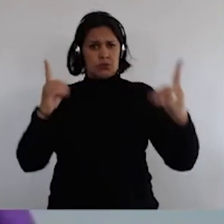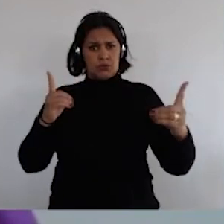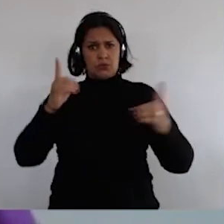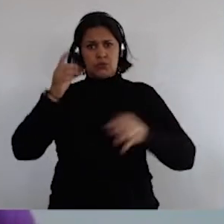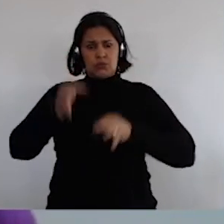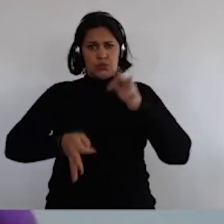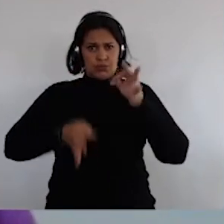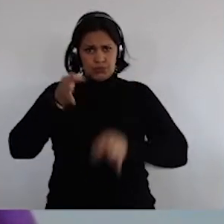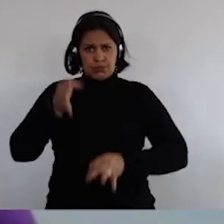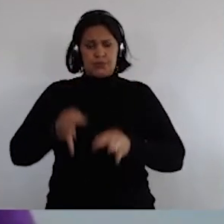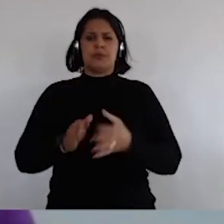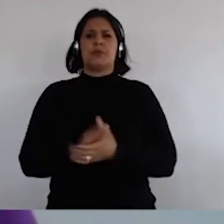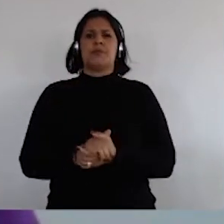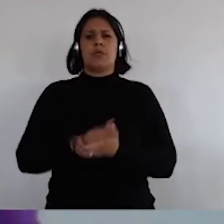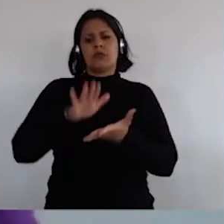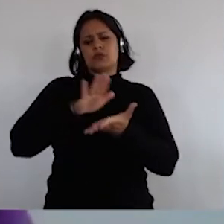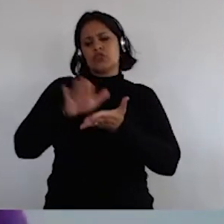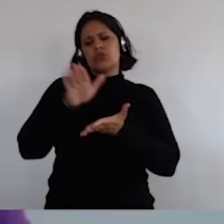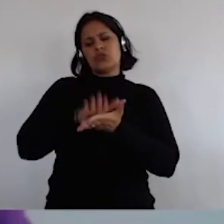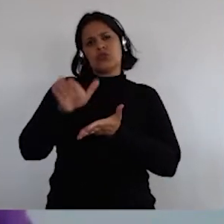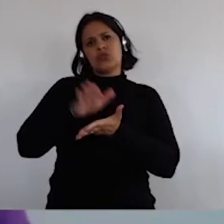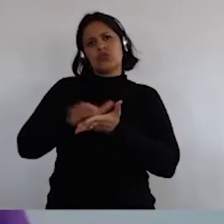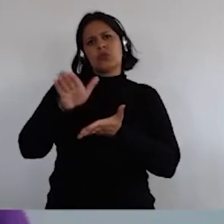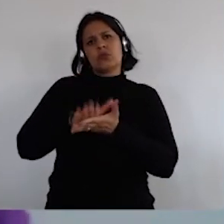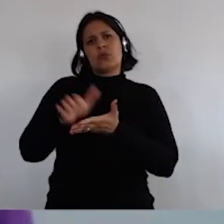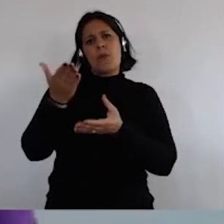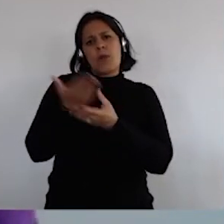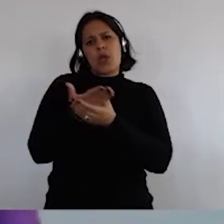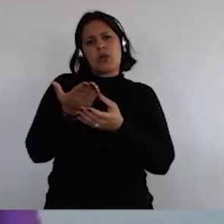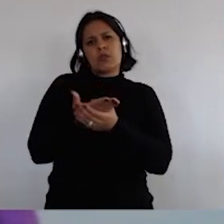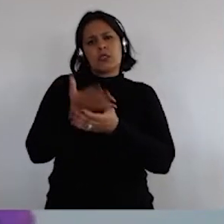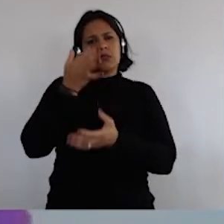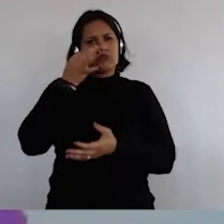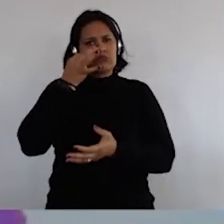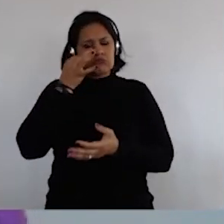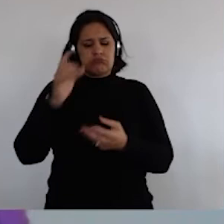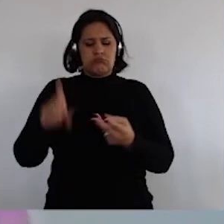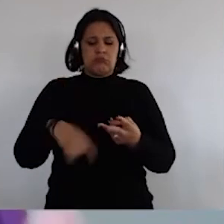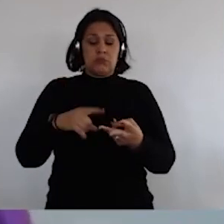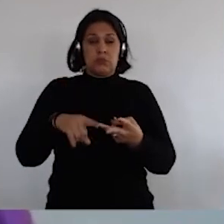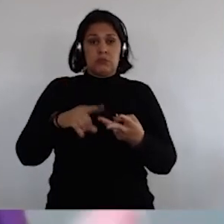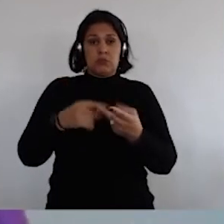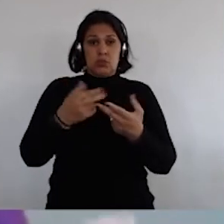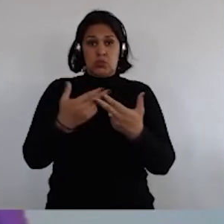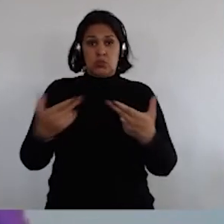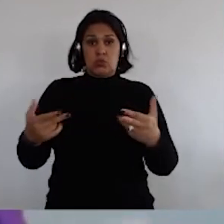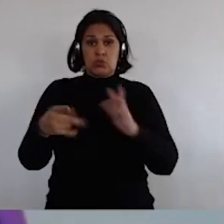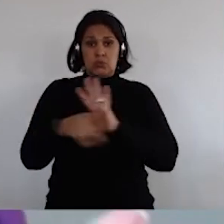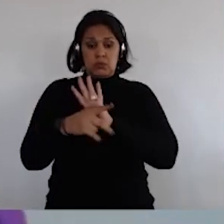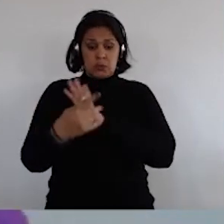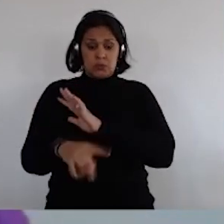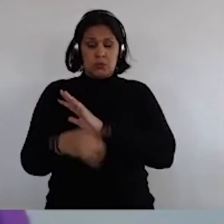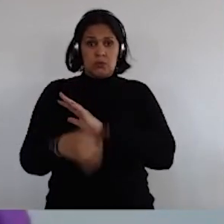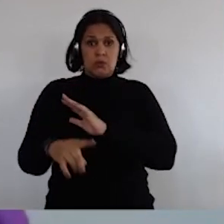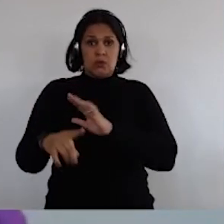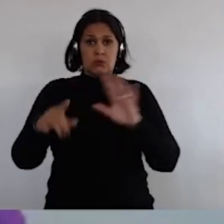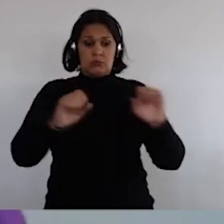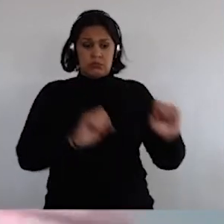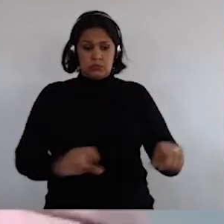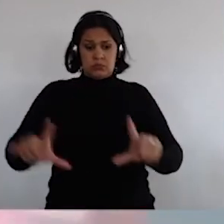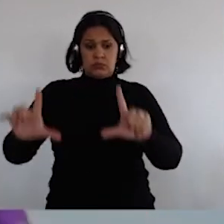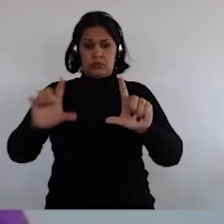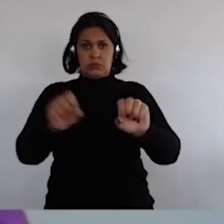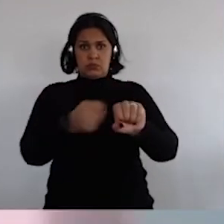Justiça, digitalização de processos físicos, despachos telepresenciais com magistrado, que hoje em dia é